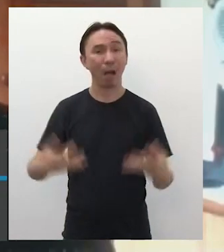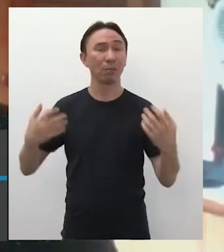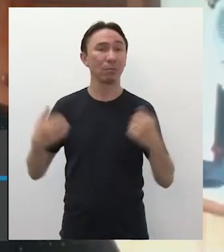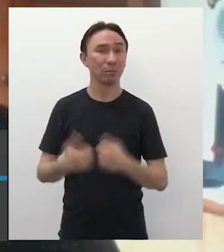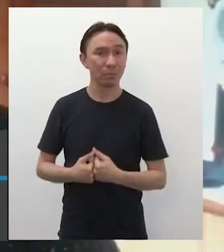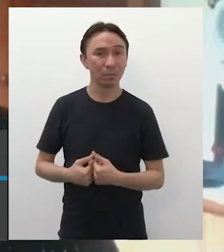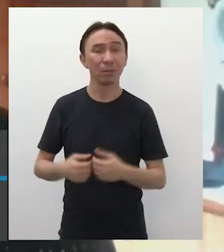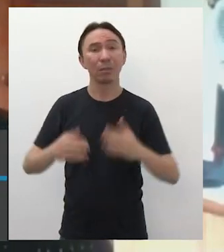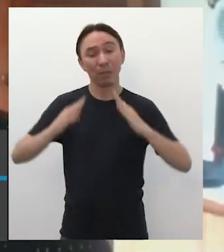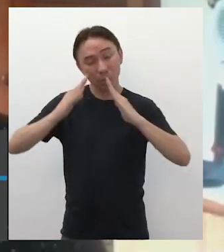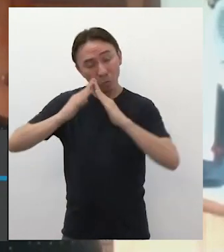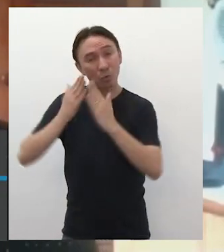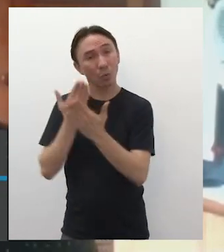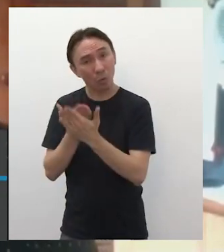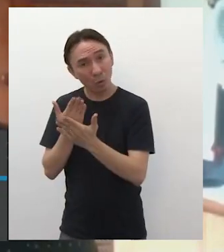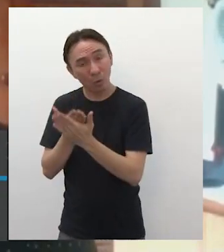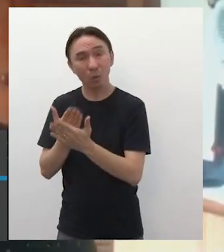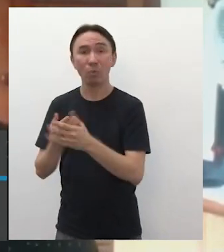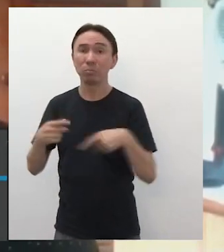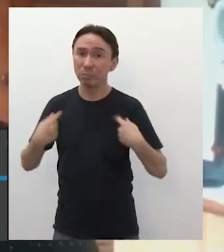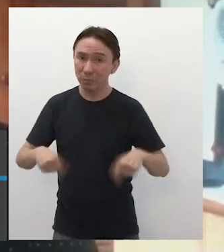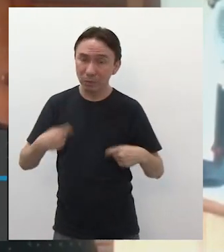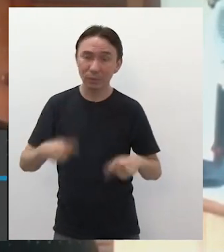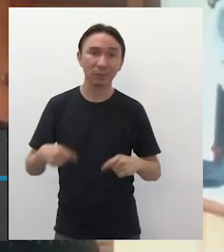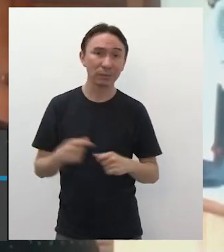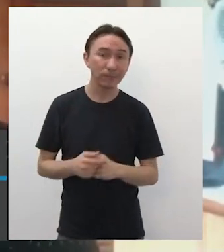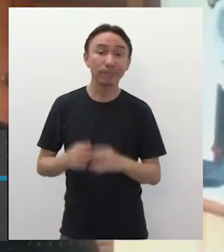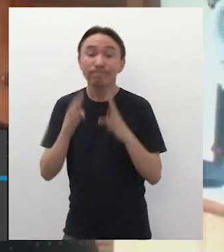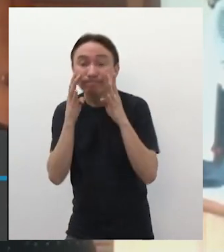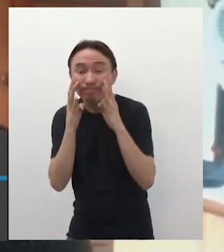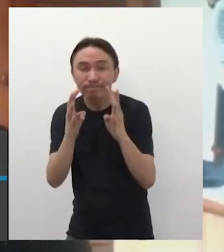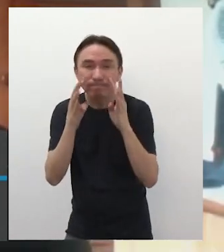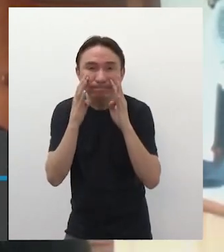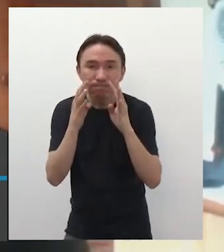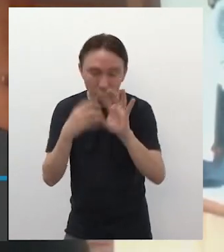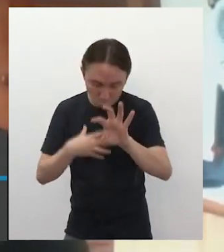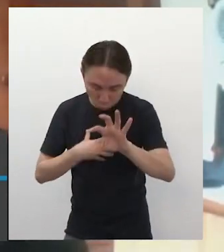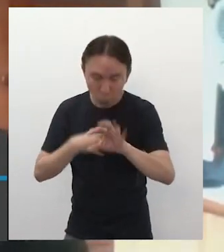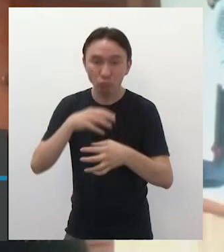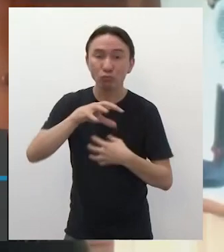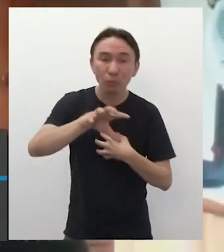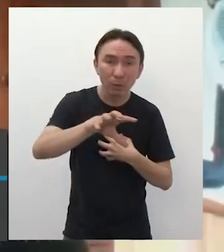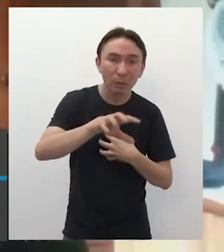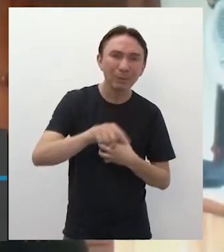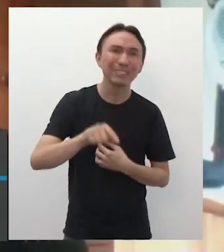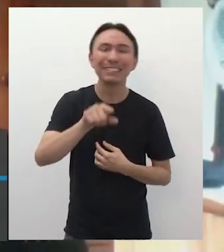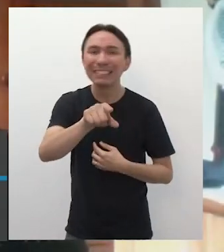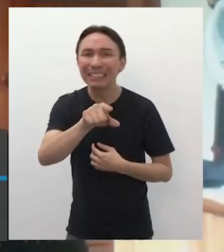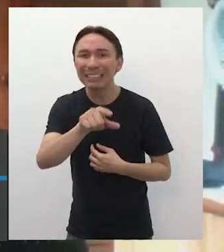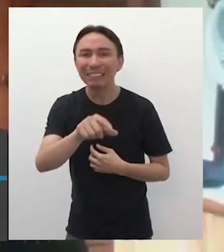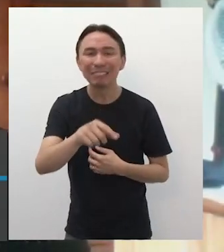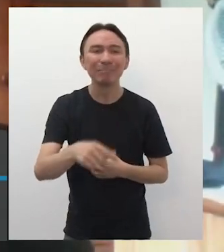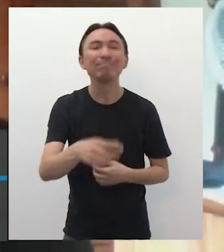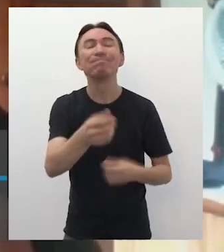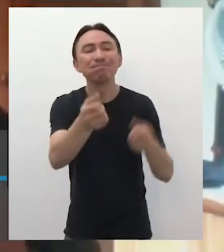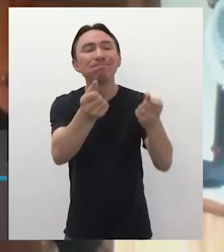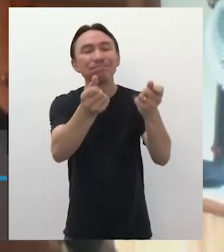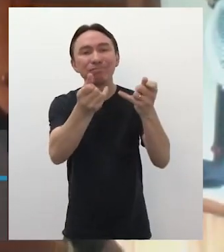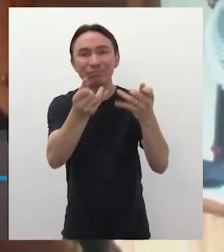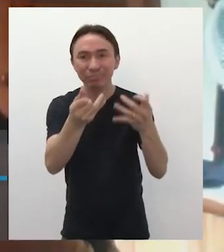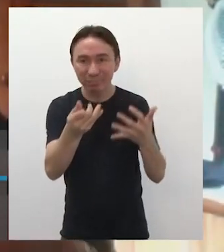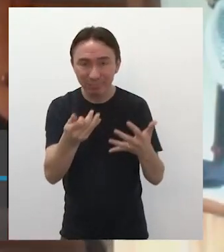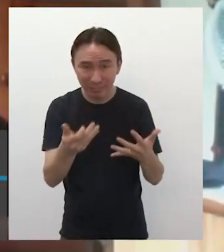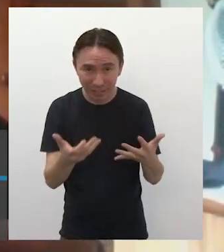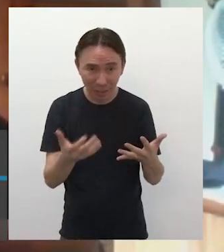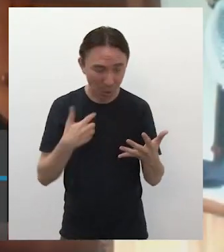essa escuta empática, né? Que é você acolher o que o outro está trazendo e